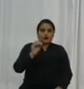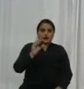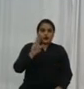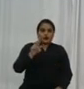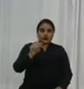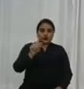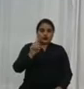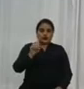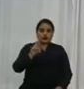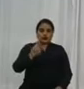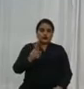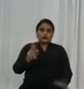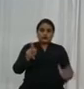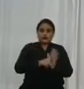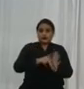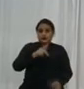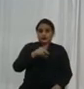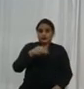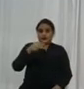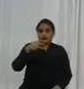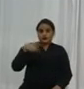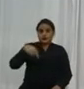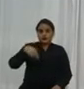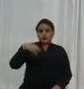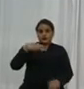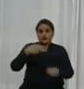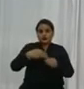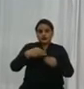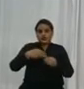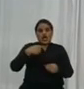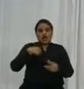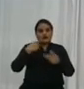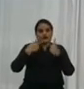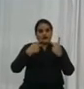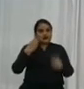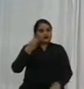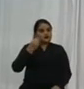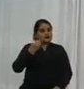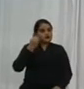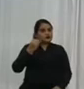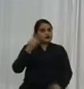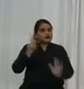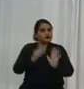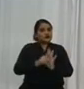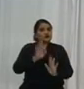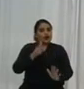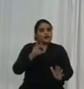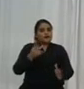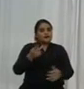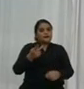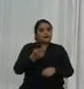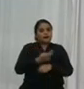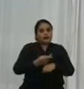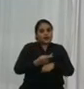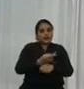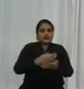Mas, eu, por exemplo, eu falo com experiência própria, porque eu já procurei a Secretaria de